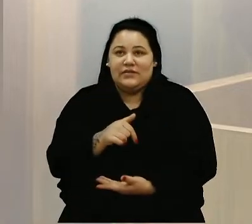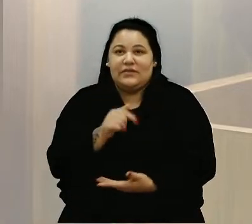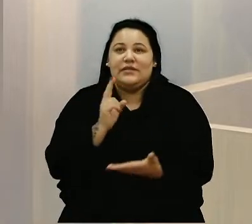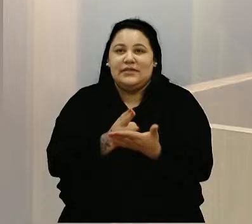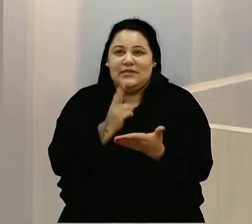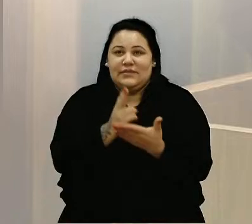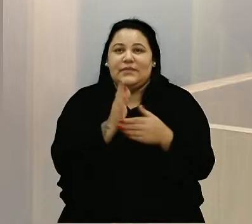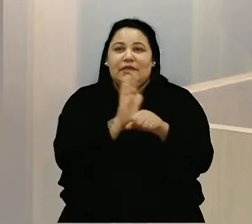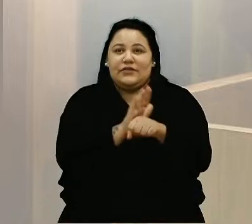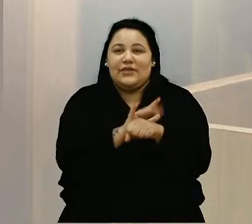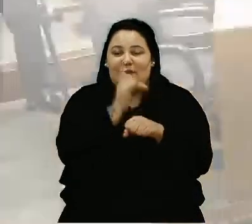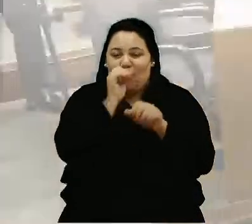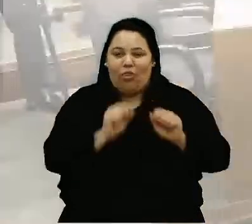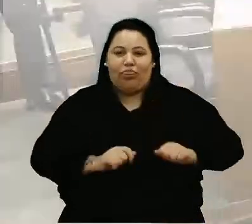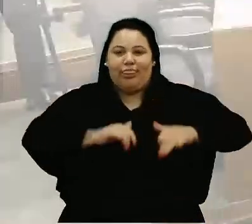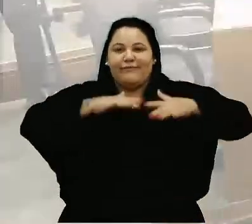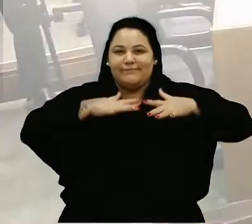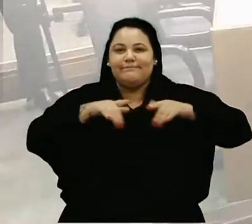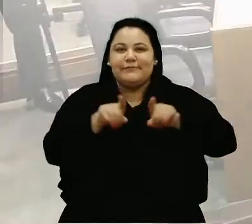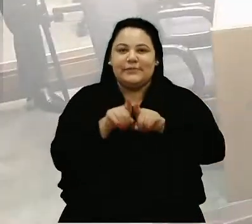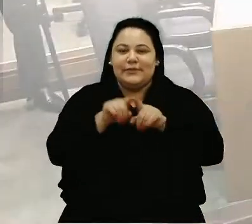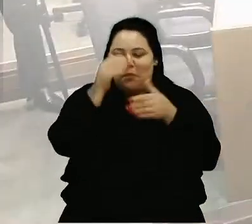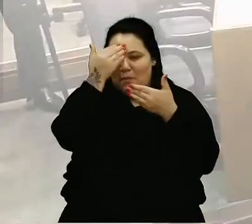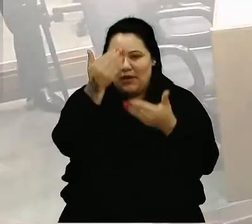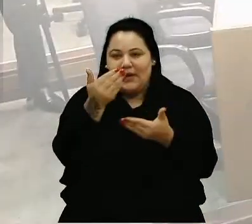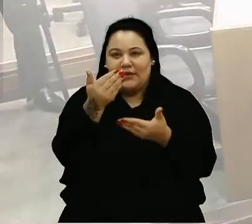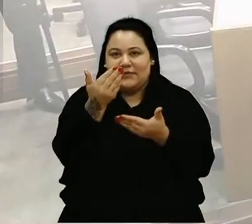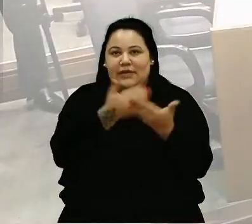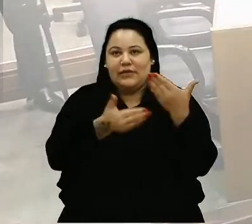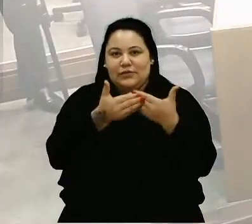situação urgente, tá? Obrigado a todos.